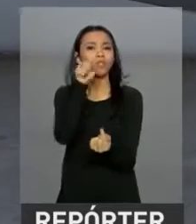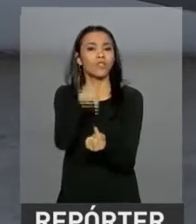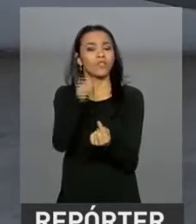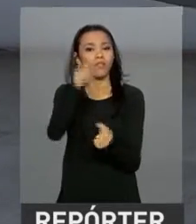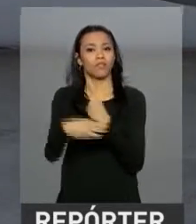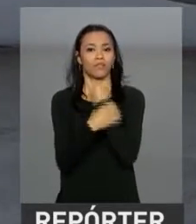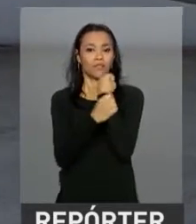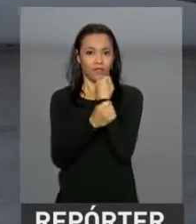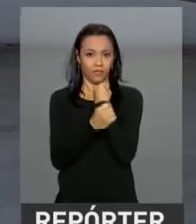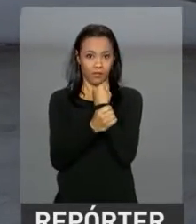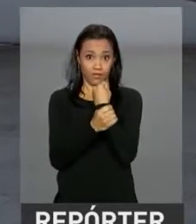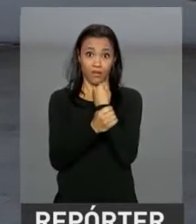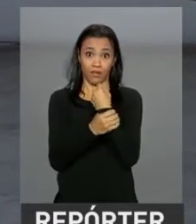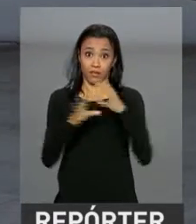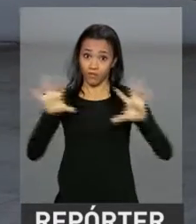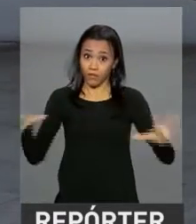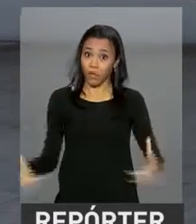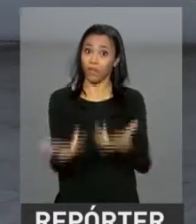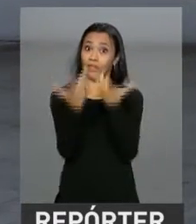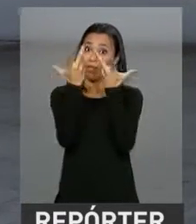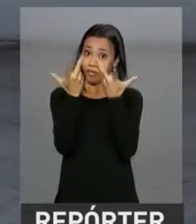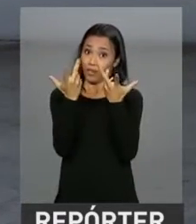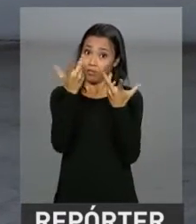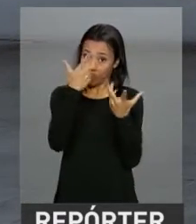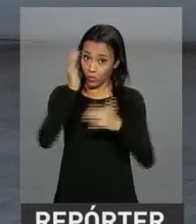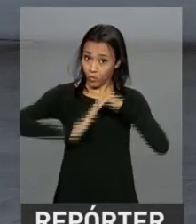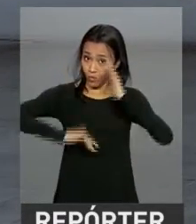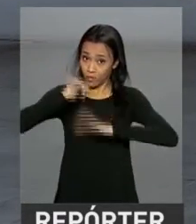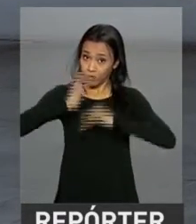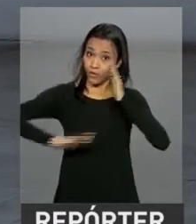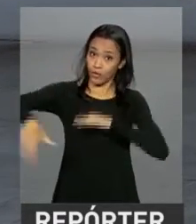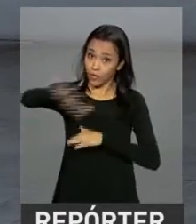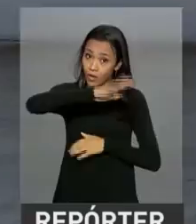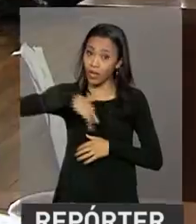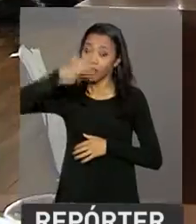evento inesquecível para os atletas e também para o público.